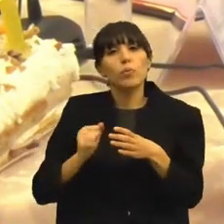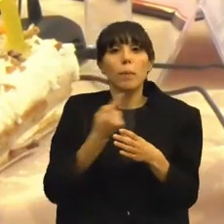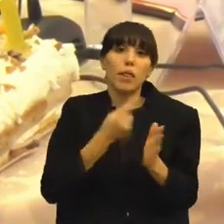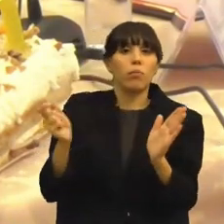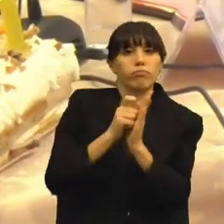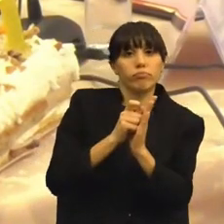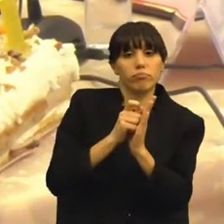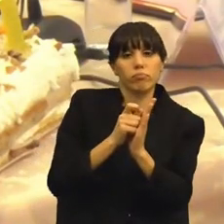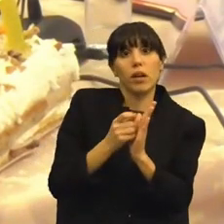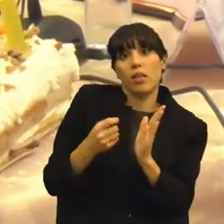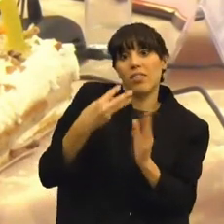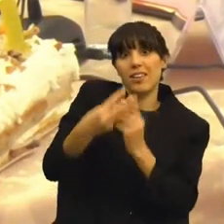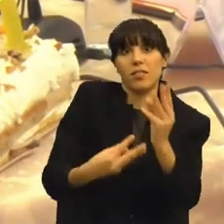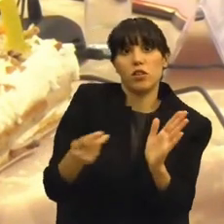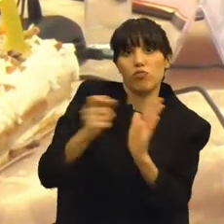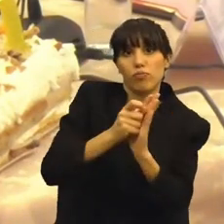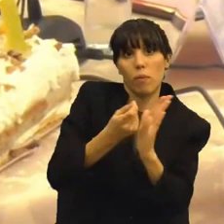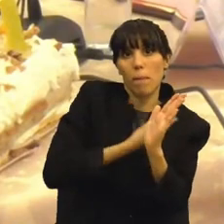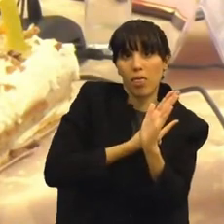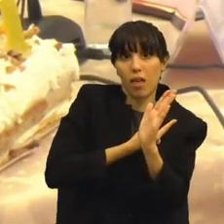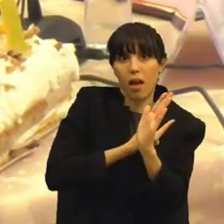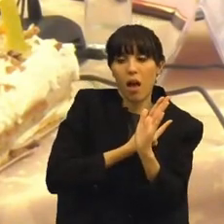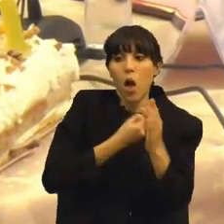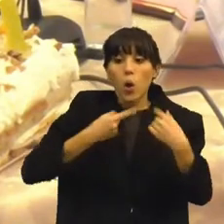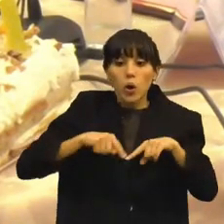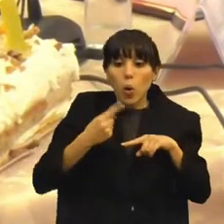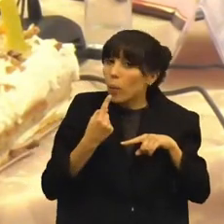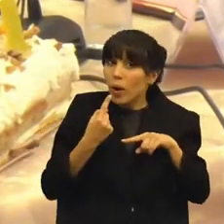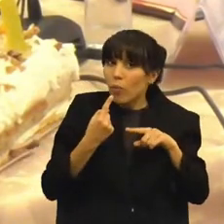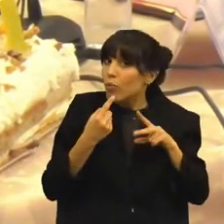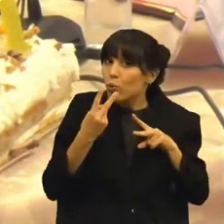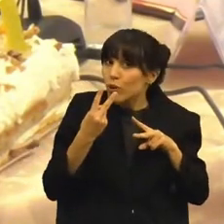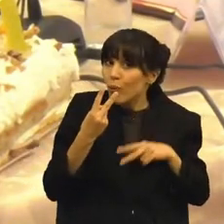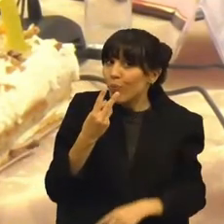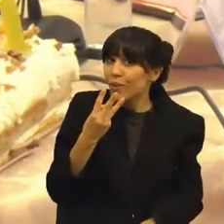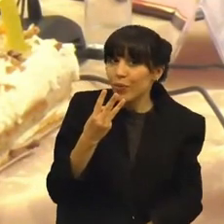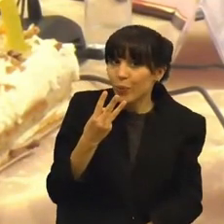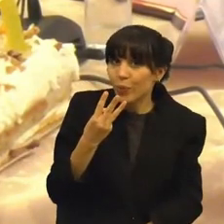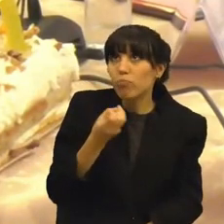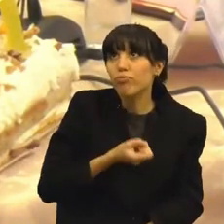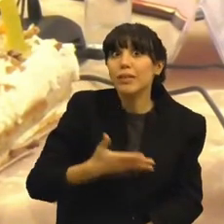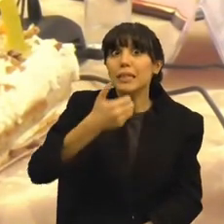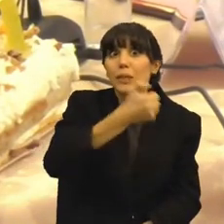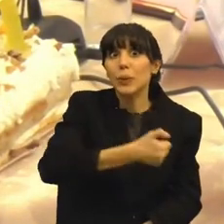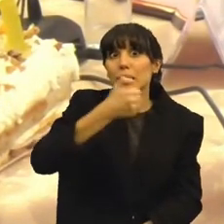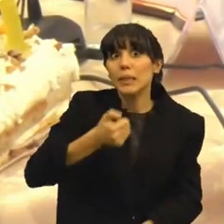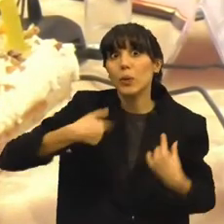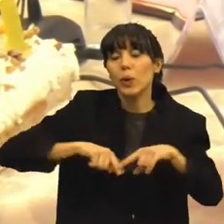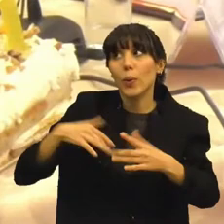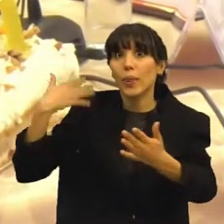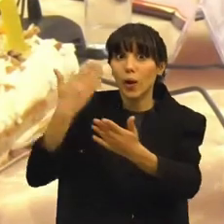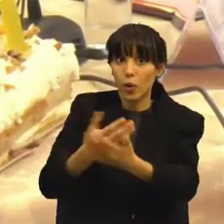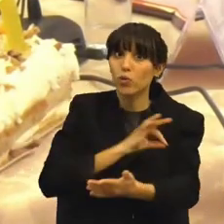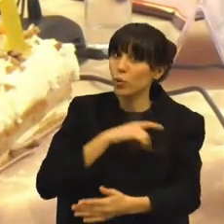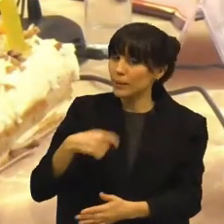ser agendado. Sr. Presidente, não foram uma reunião, não foram duas, não foram três. Foram 55 reuniões que o